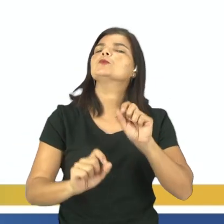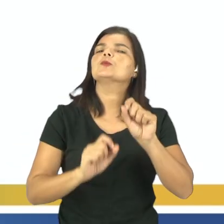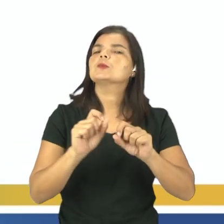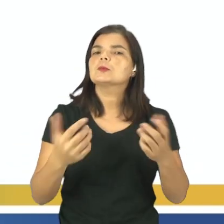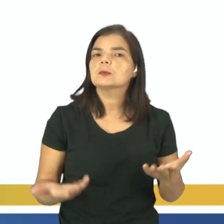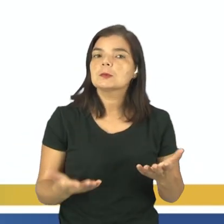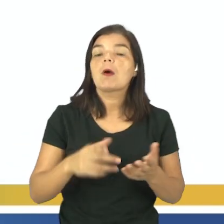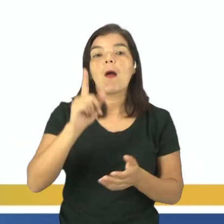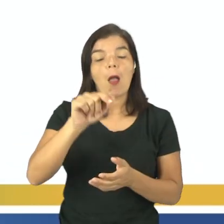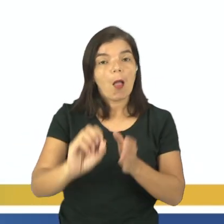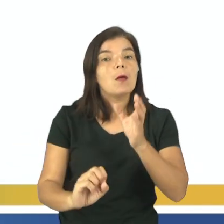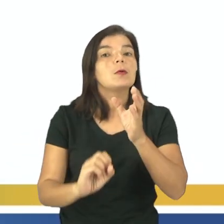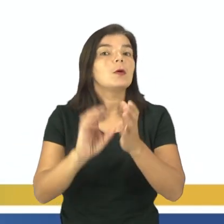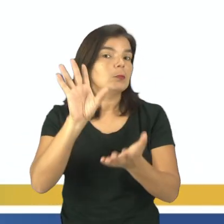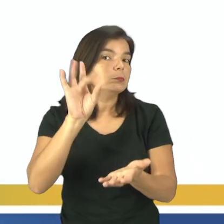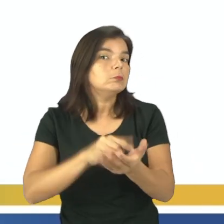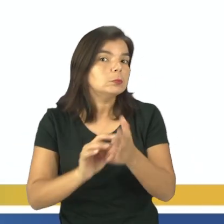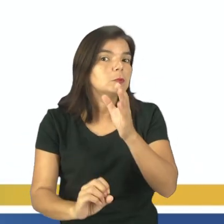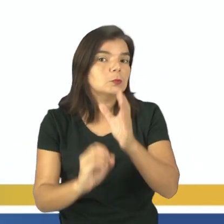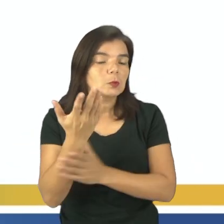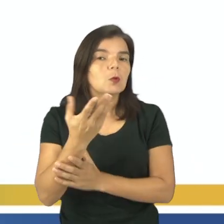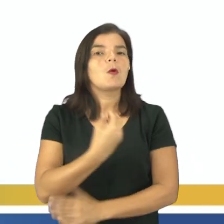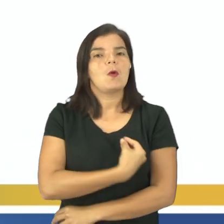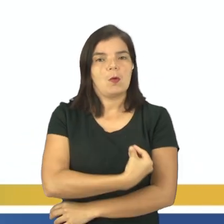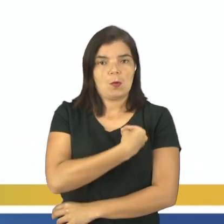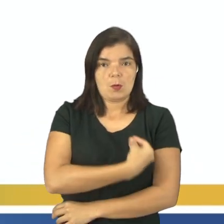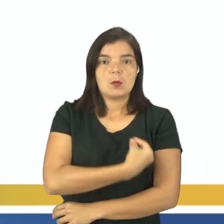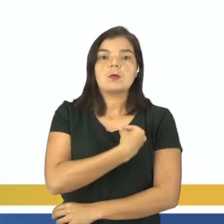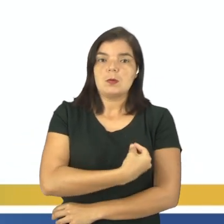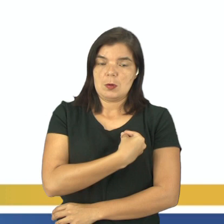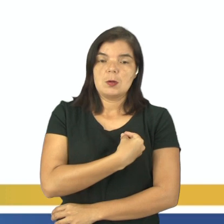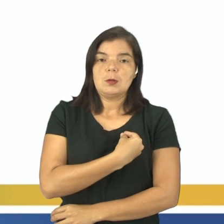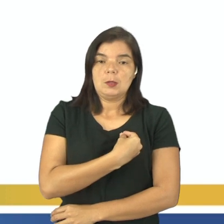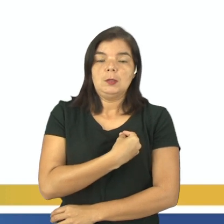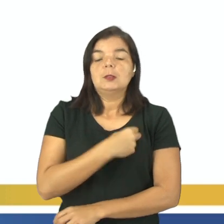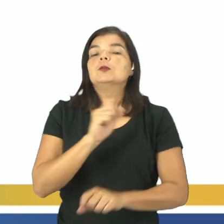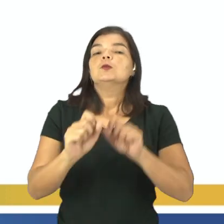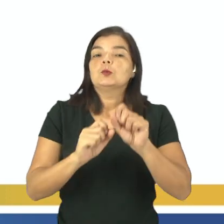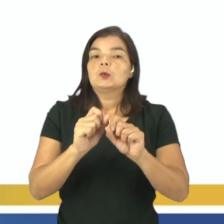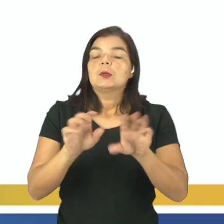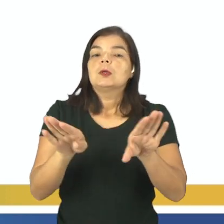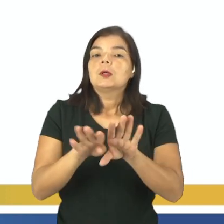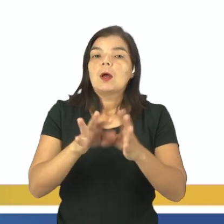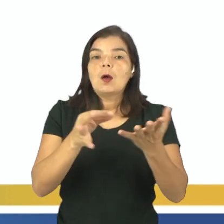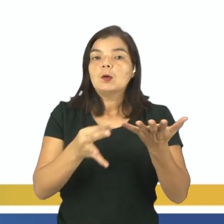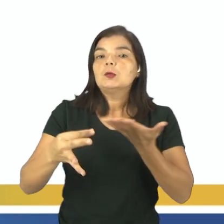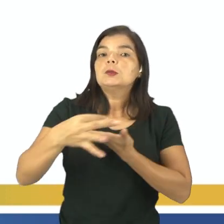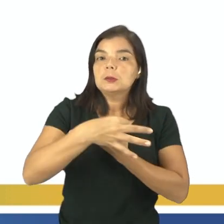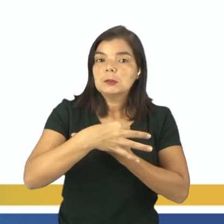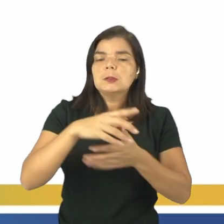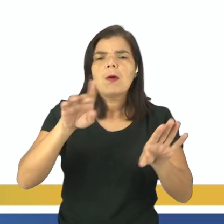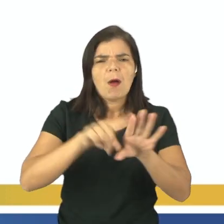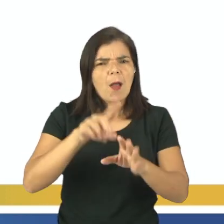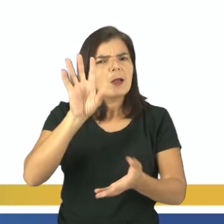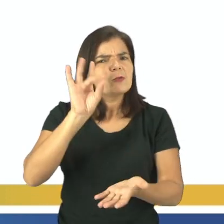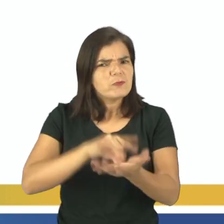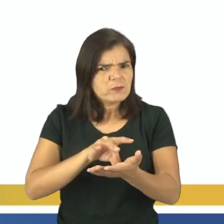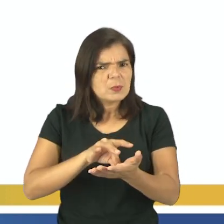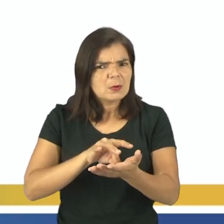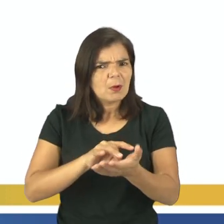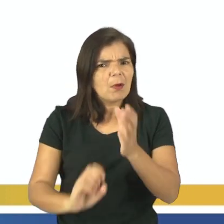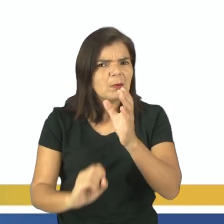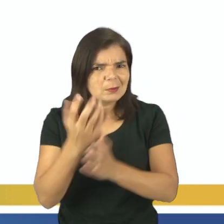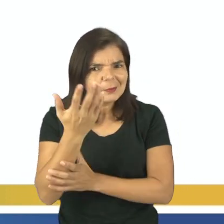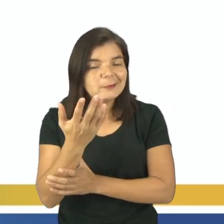que é fato a inexistência das redes sociais nas manifestações. Será que isso é um fato? Relendo o texto, a gente